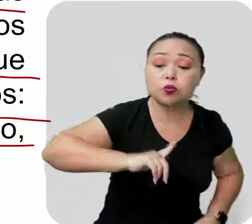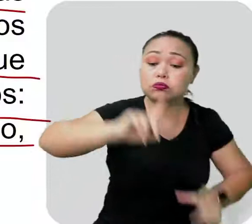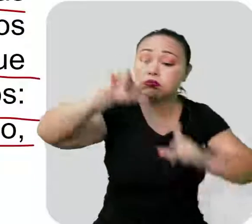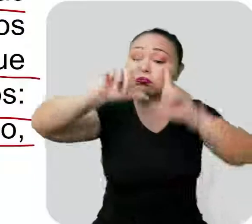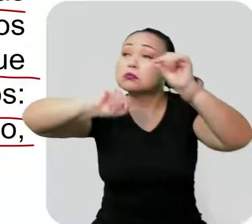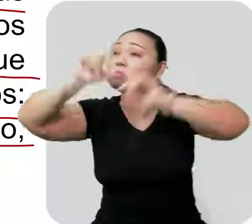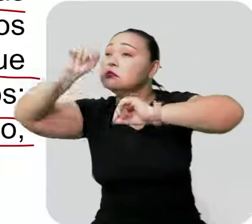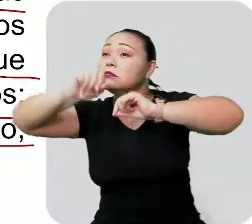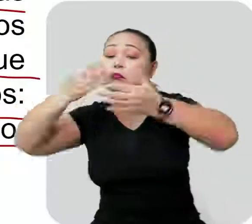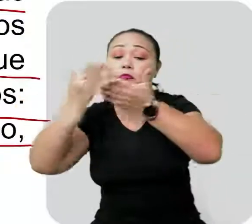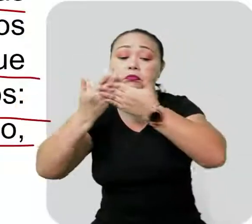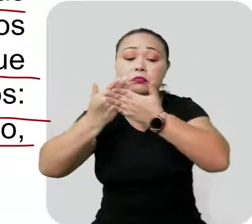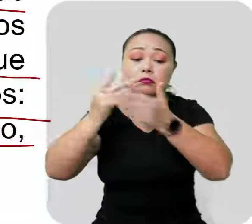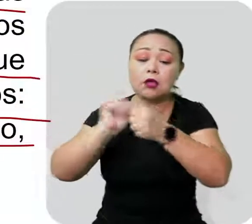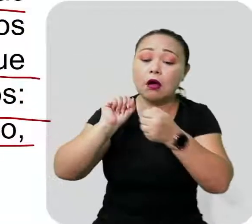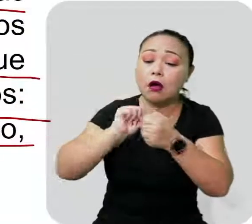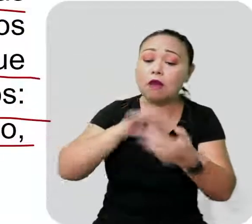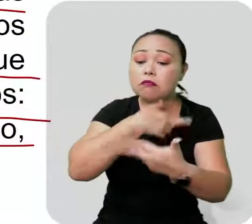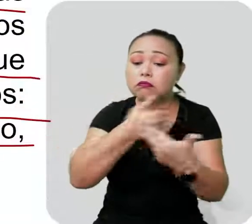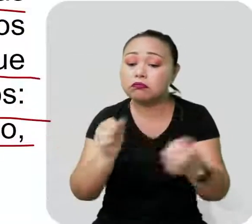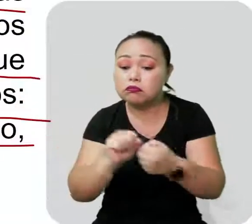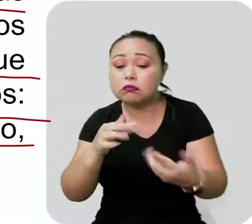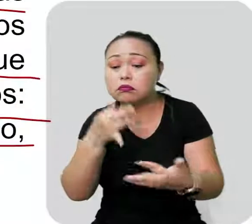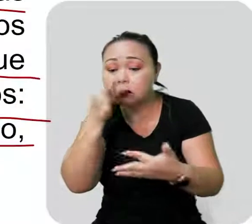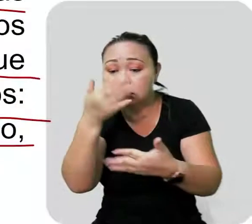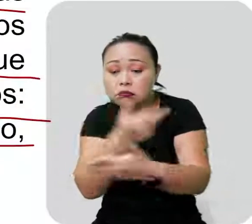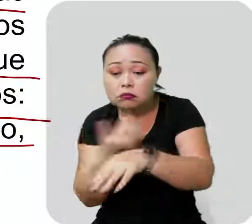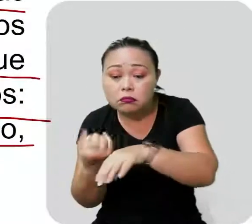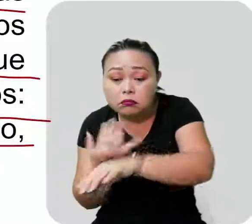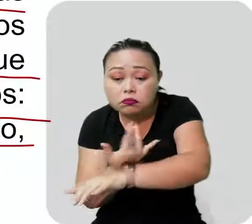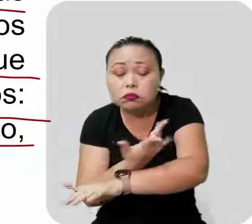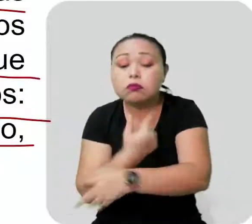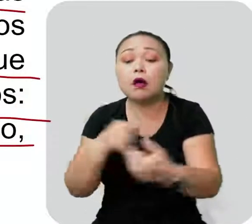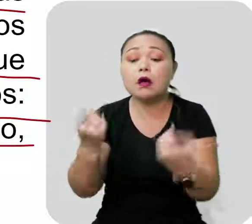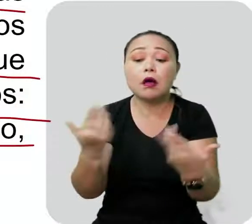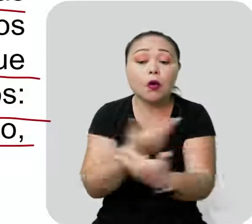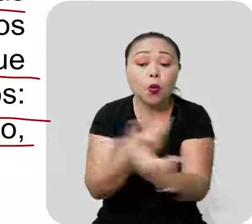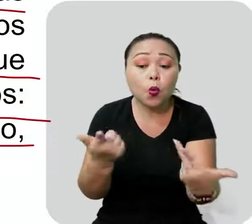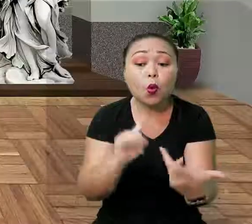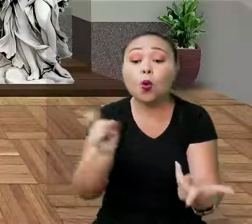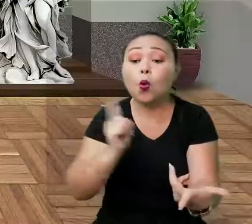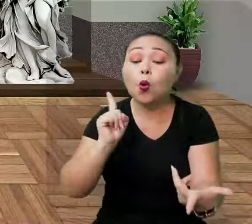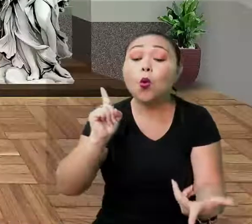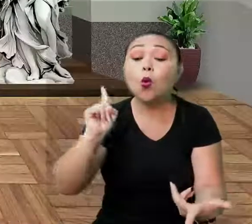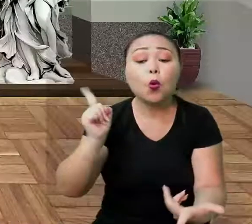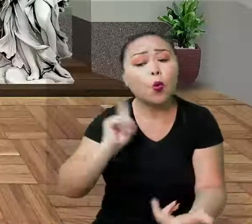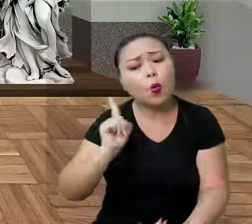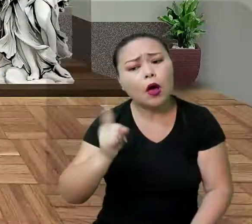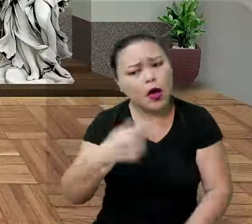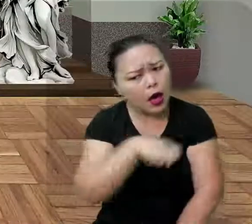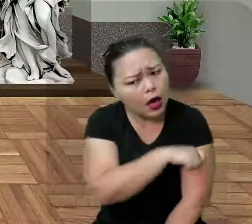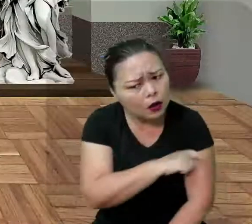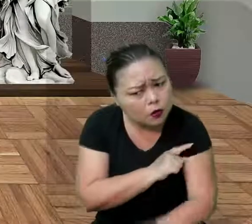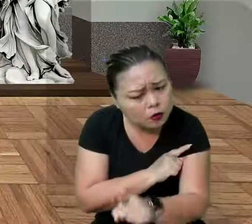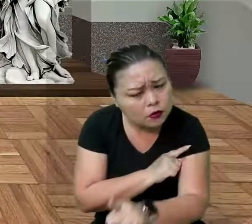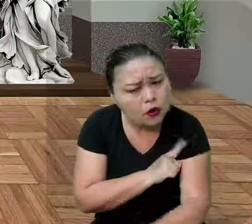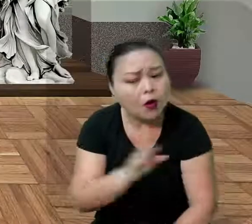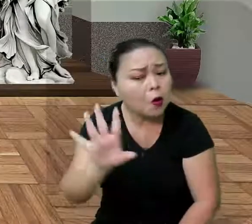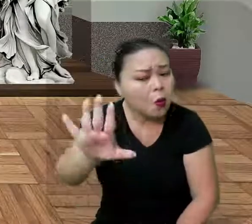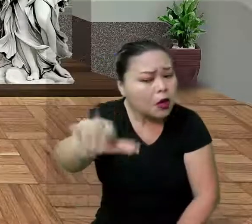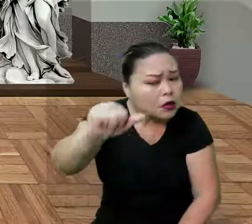astronomia a fauna EA Flora ele aluno não é só você chegar você